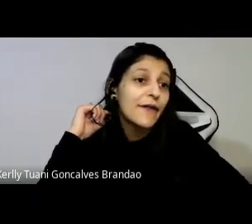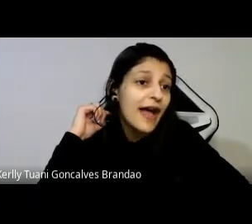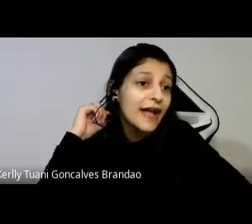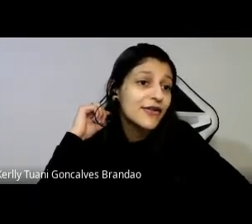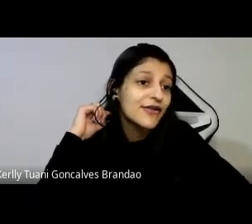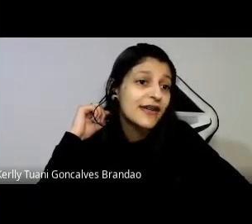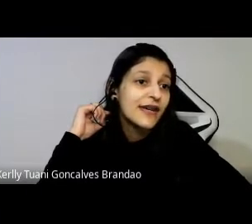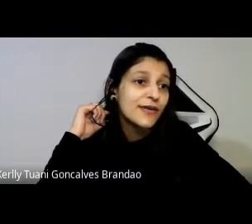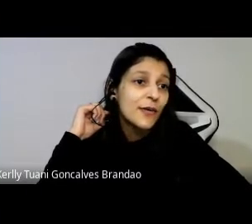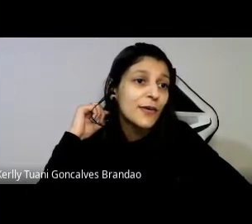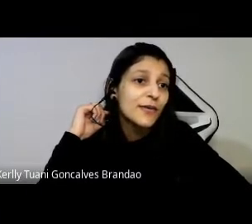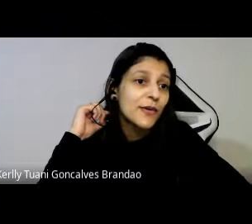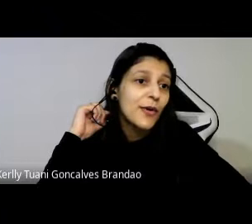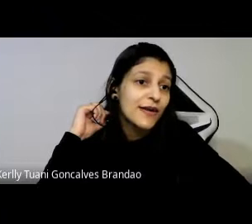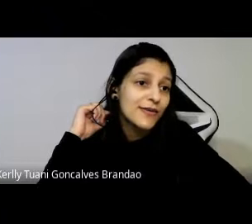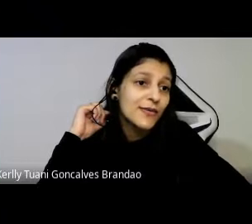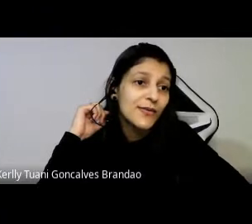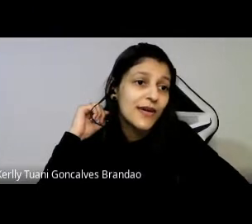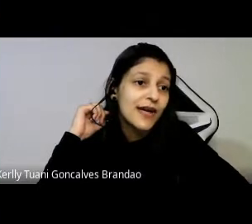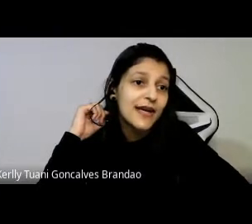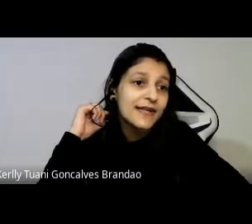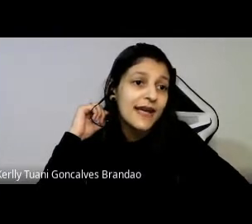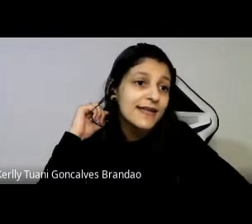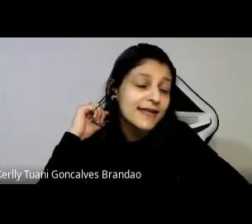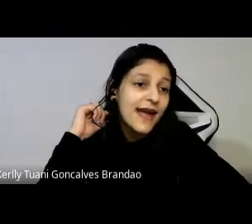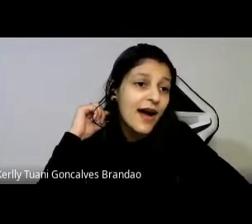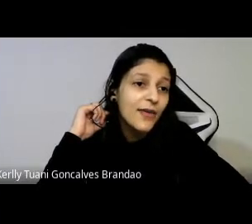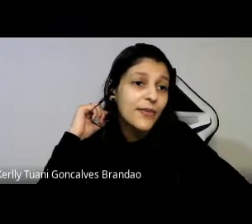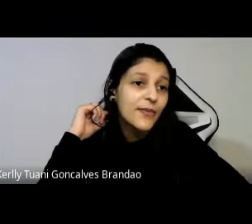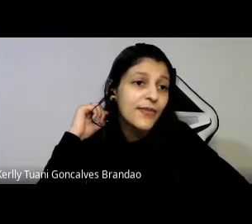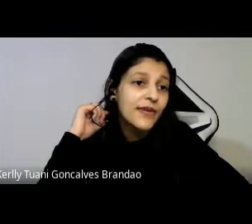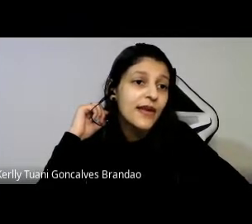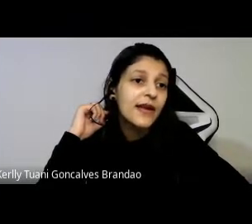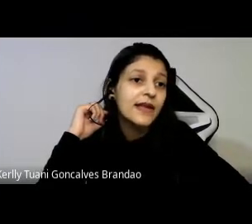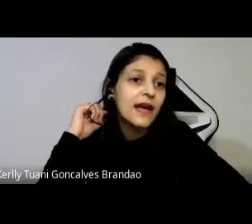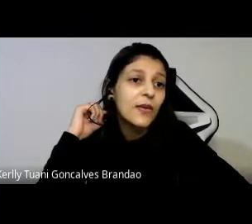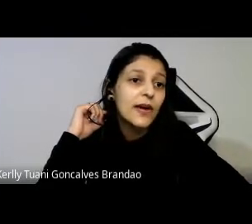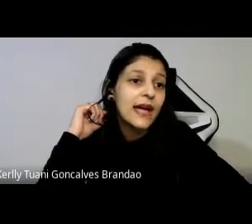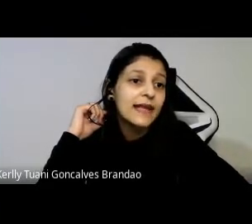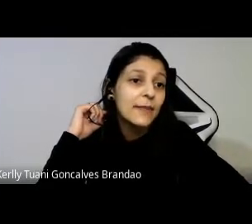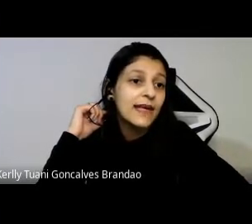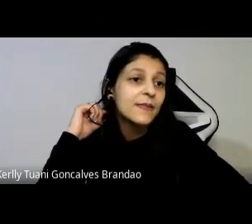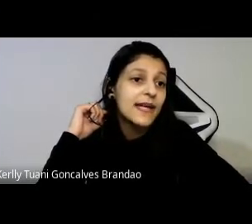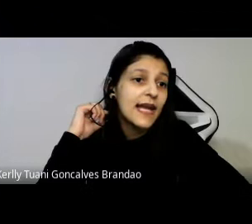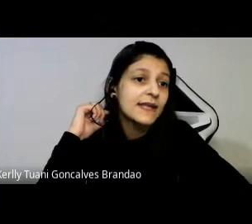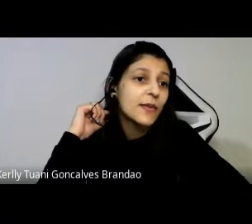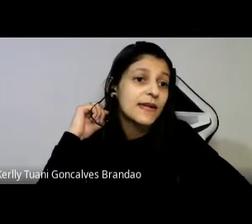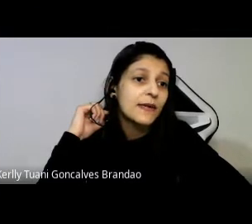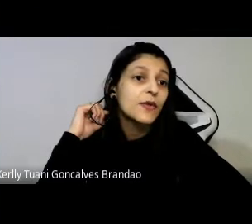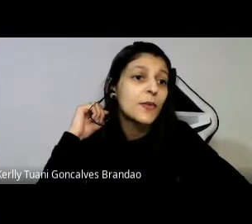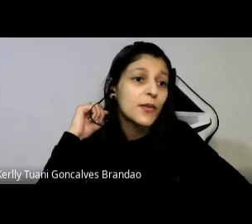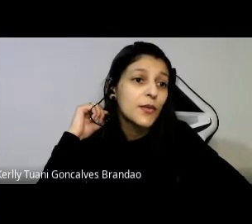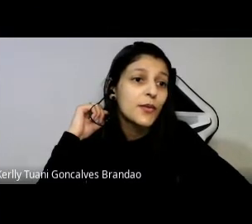gente reflete sobre o assunto. Isso é essencial. Então, na minha experiência,